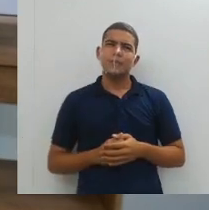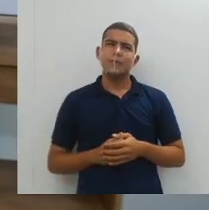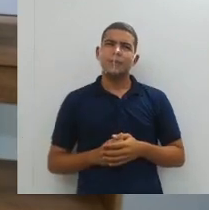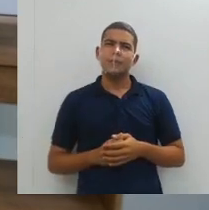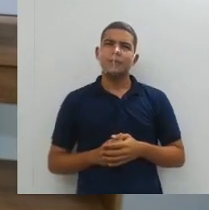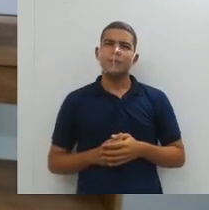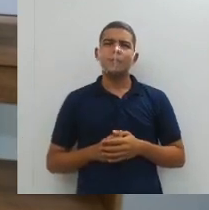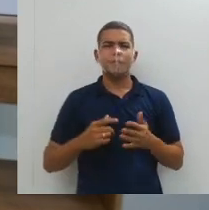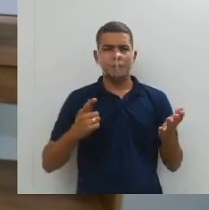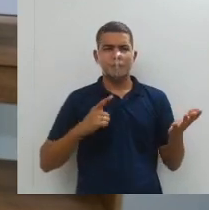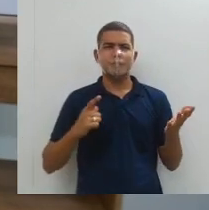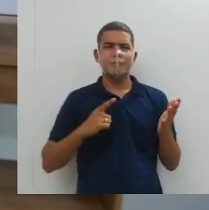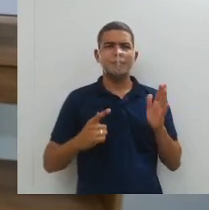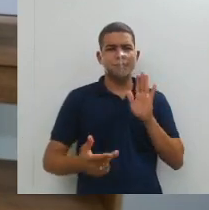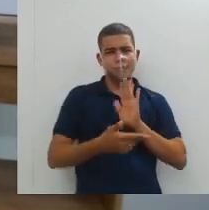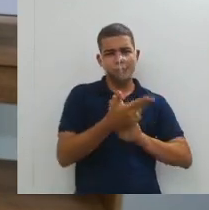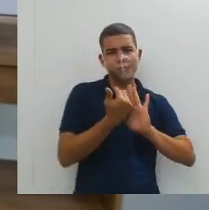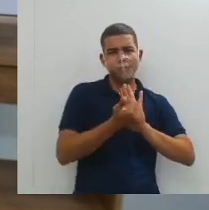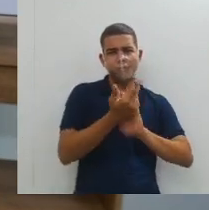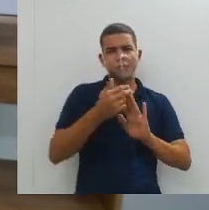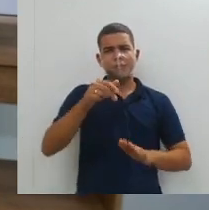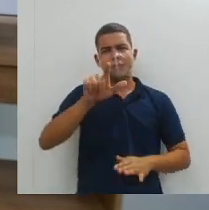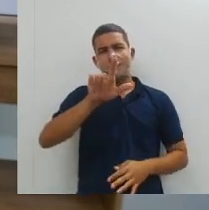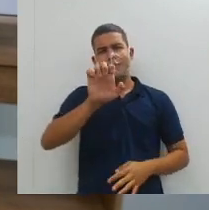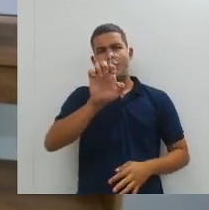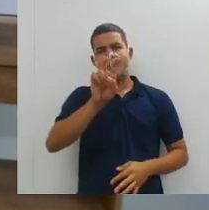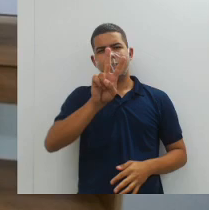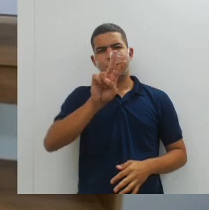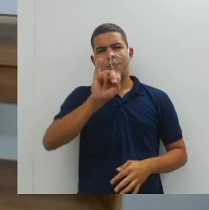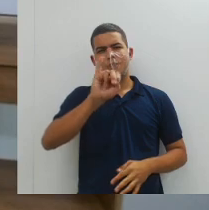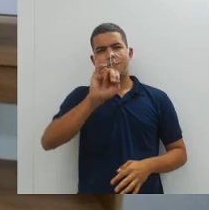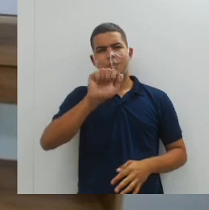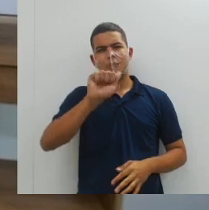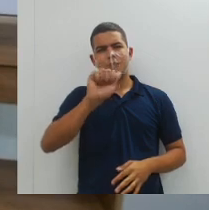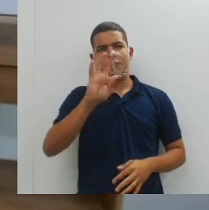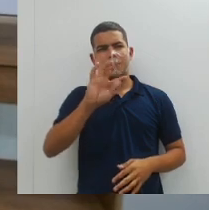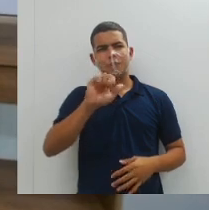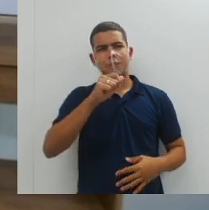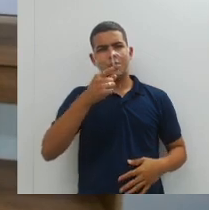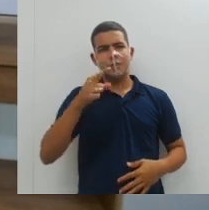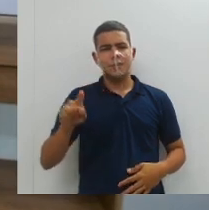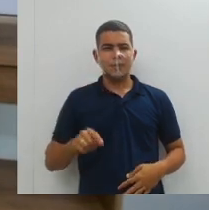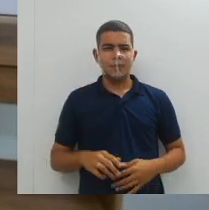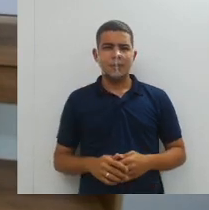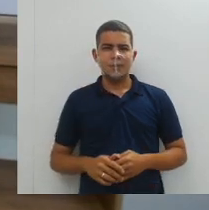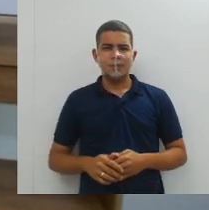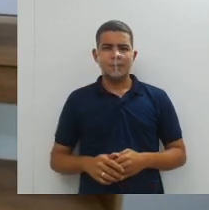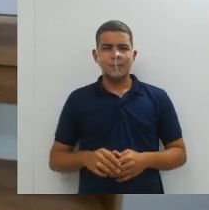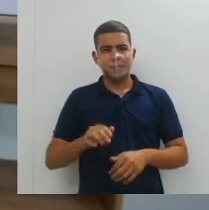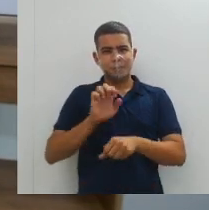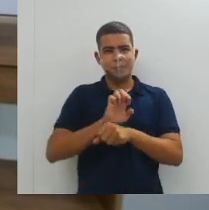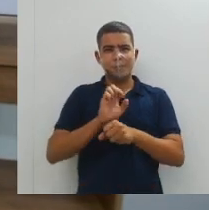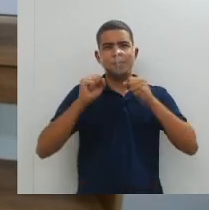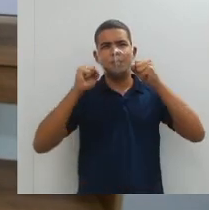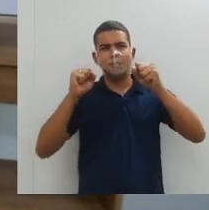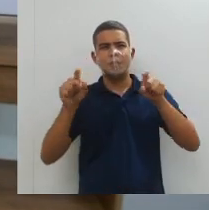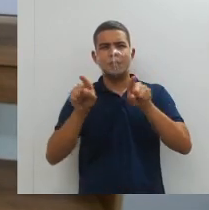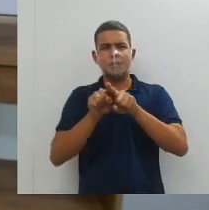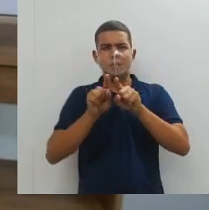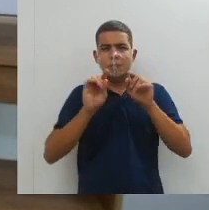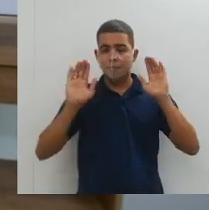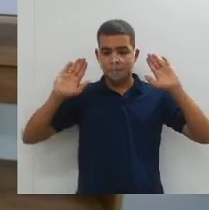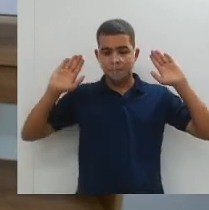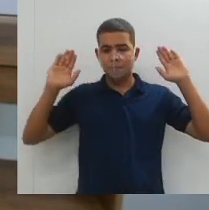figura do Leviatã, desse monstro ou desse Estado, poderoso e absoluto, tá certo? Muito